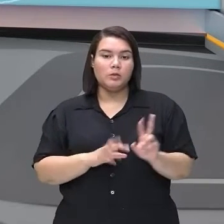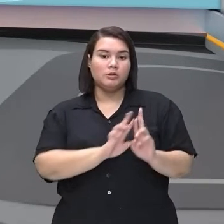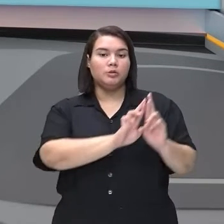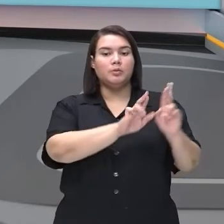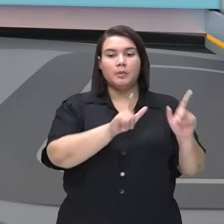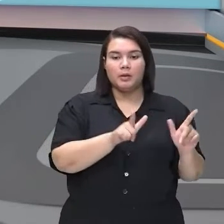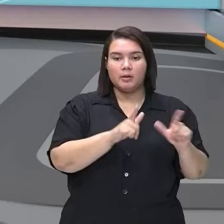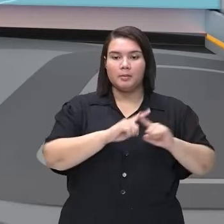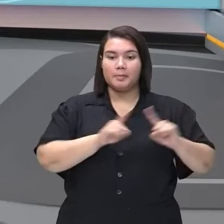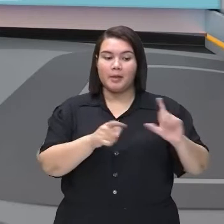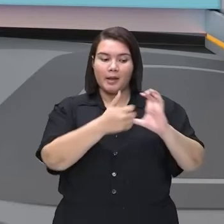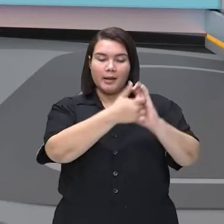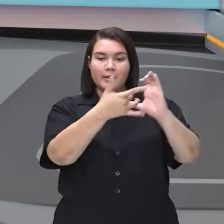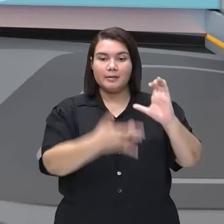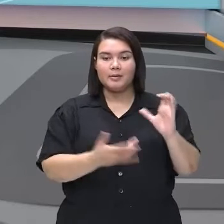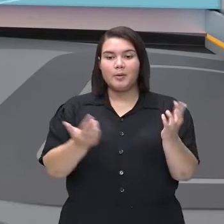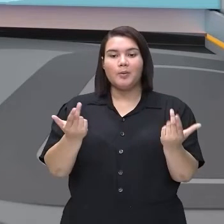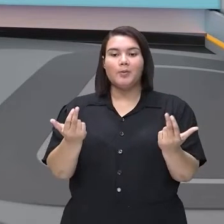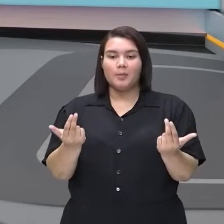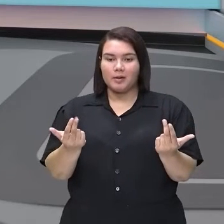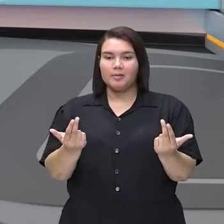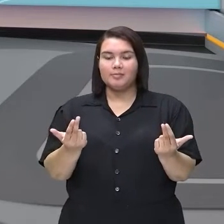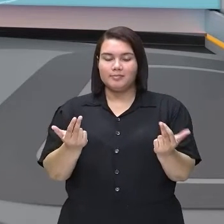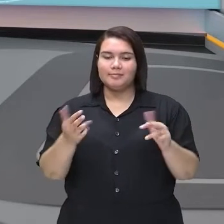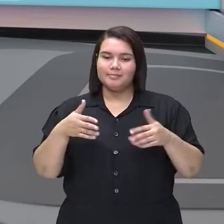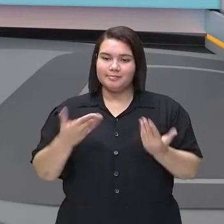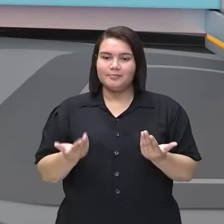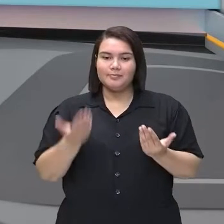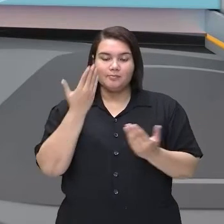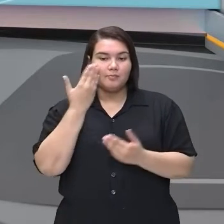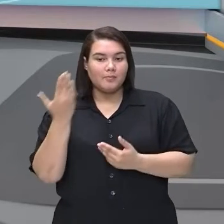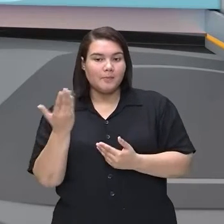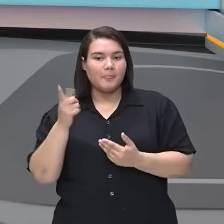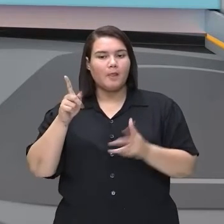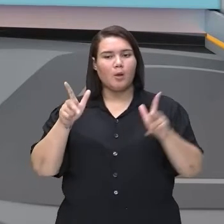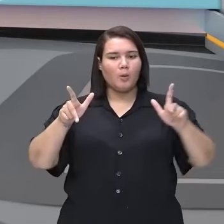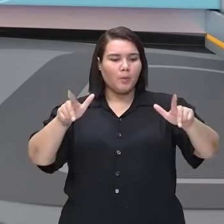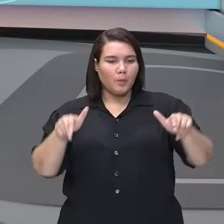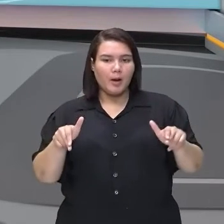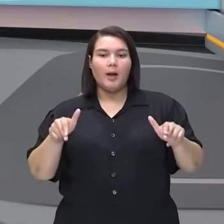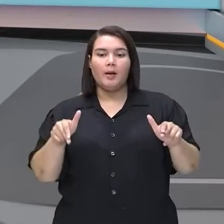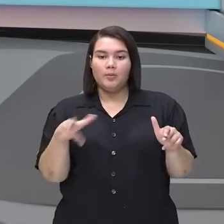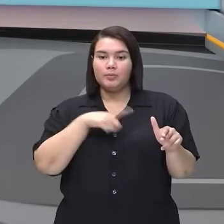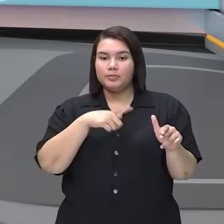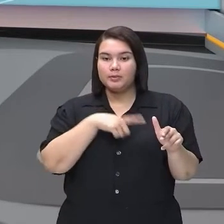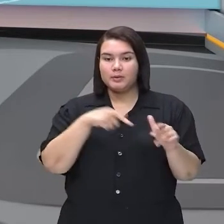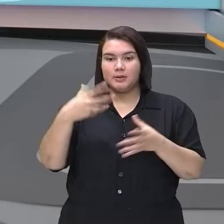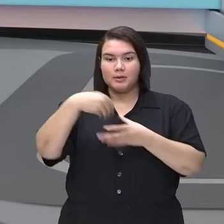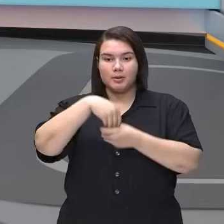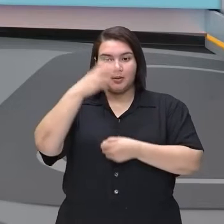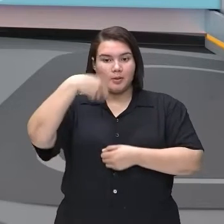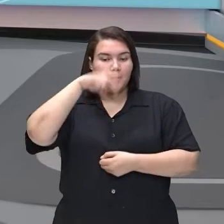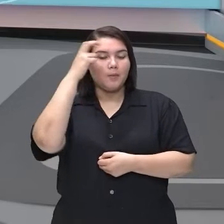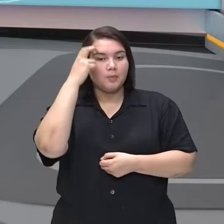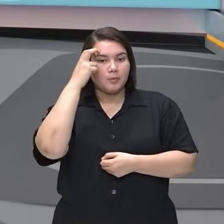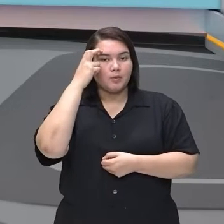as características são as mesmas. Então, os mesmos deuses que existem dentro da cultura romana, grega,